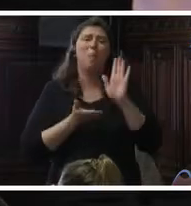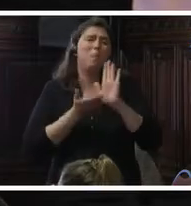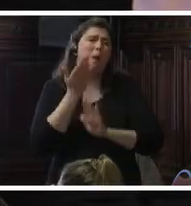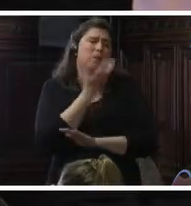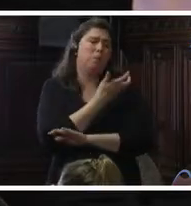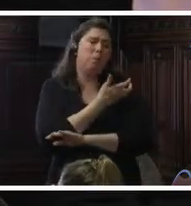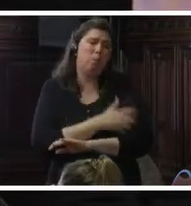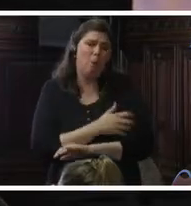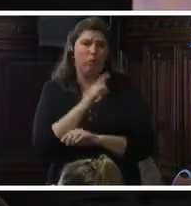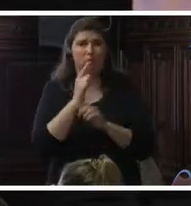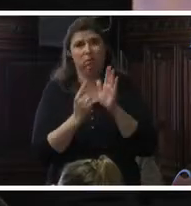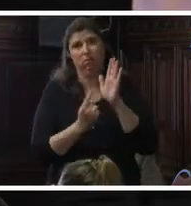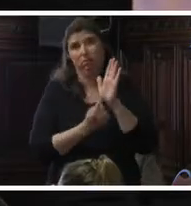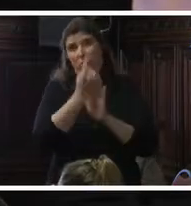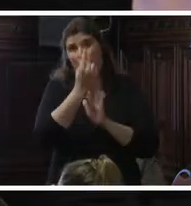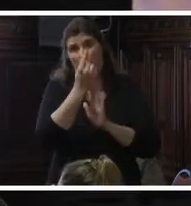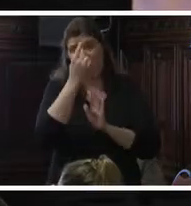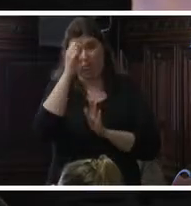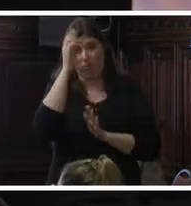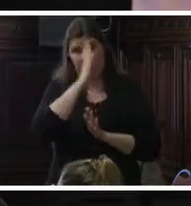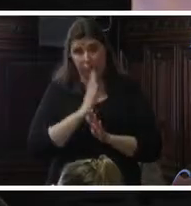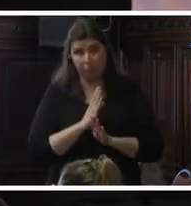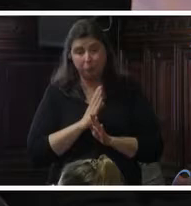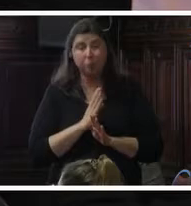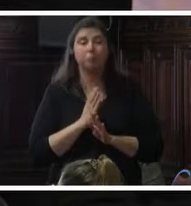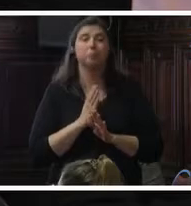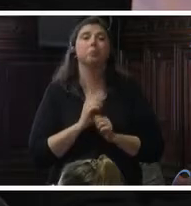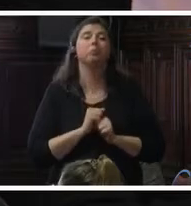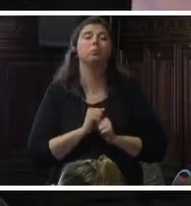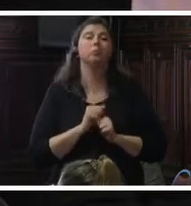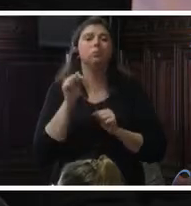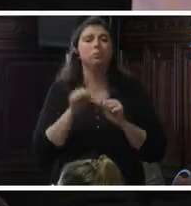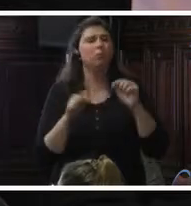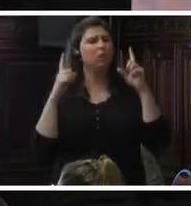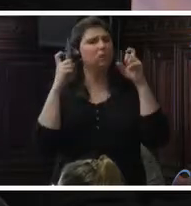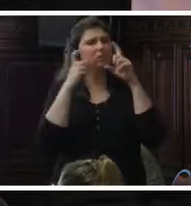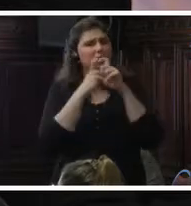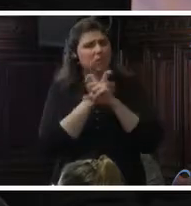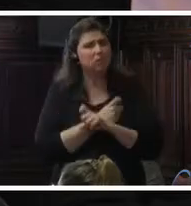à contracepção é insuficiente e a interrupção voluntária da gravidez a pedido das mulheres nos